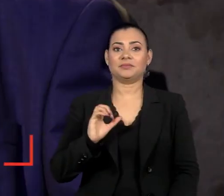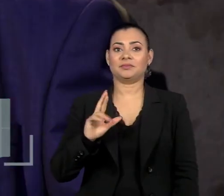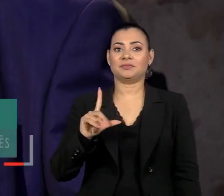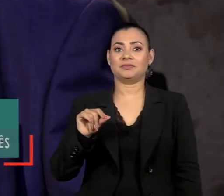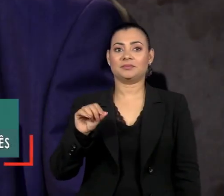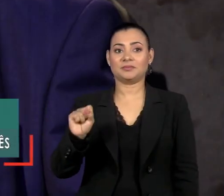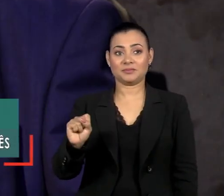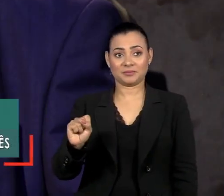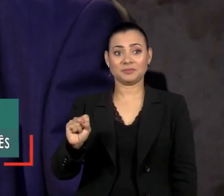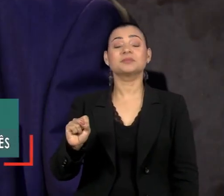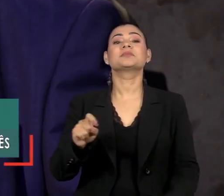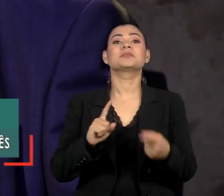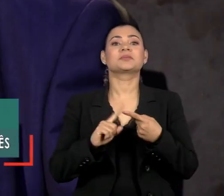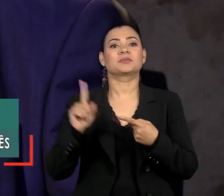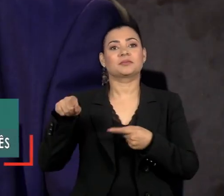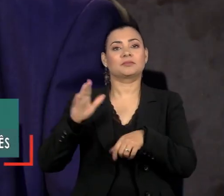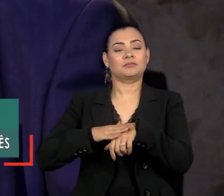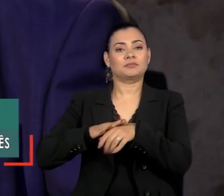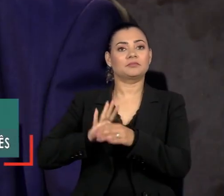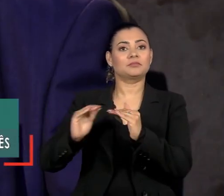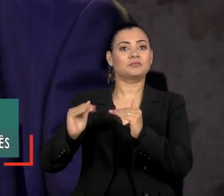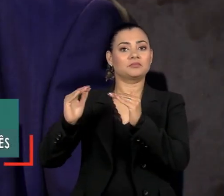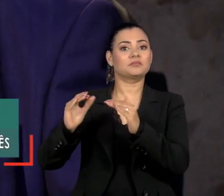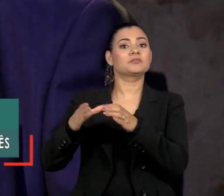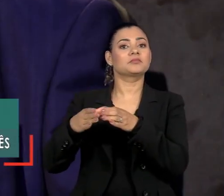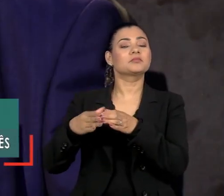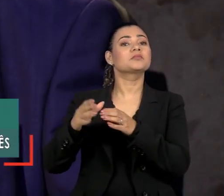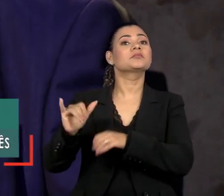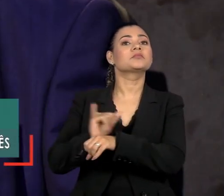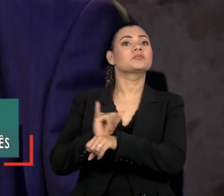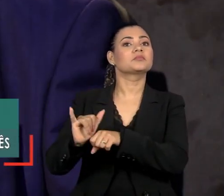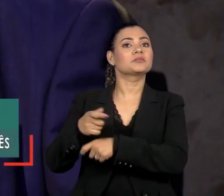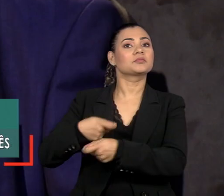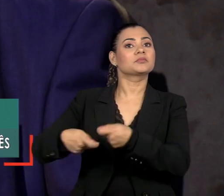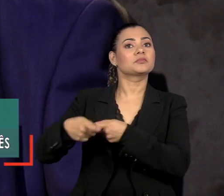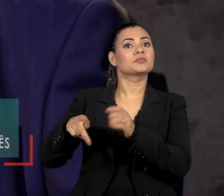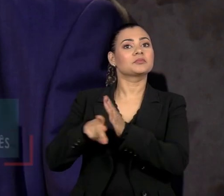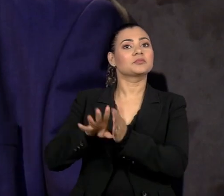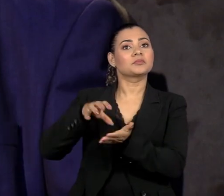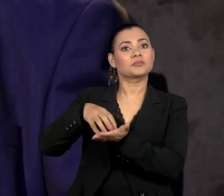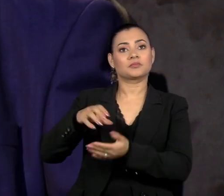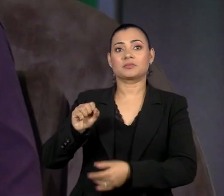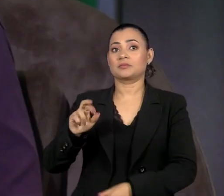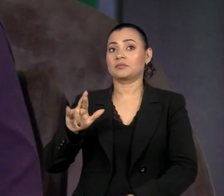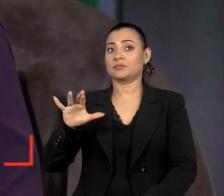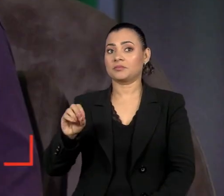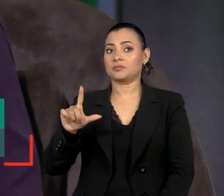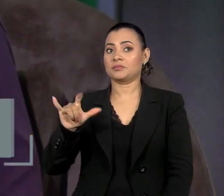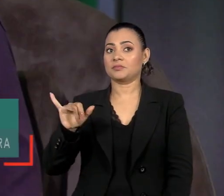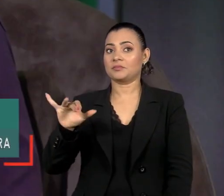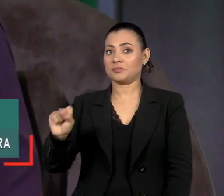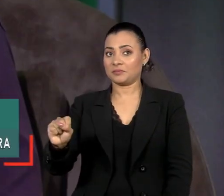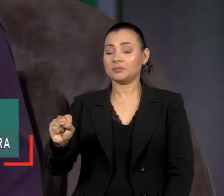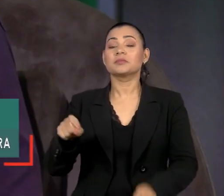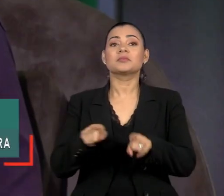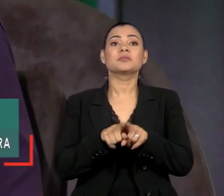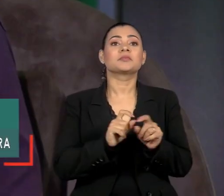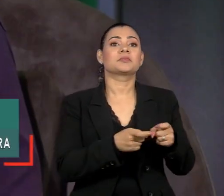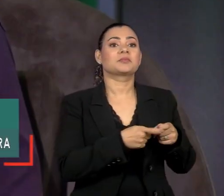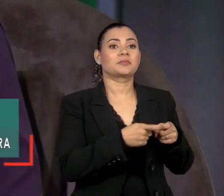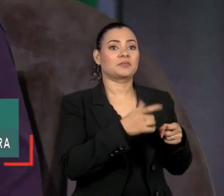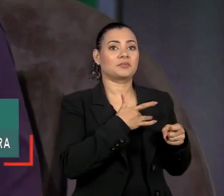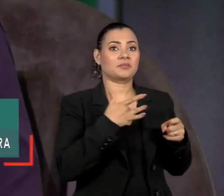Alberto Marçal, que é o superintendente de estratégia e novos negócios do Hospital Sírio-Libanês, e o médico da família e comunidade